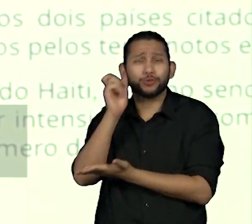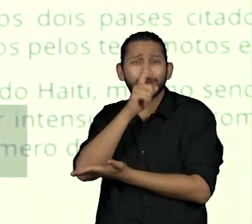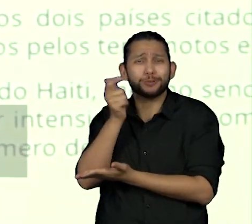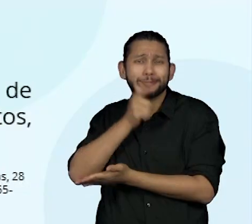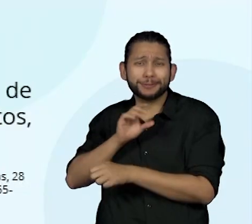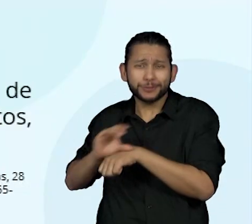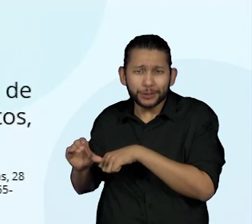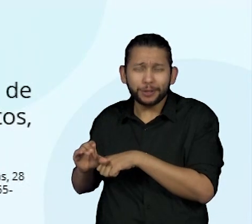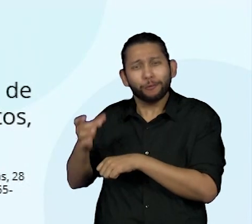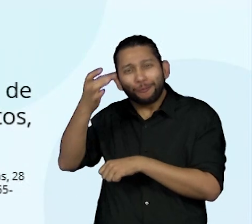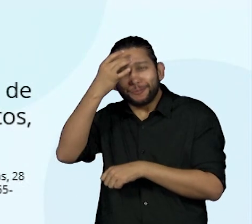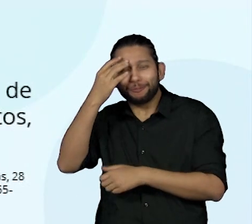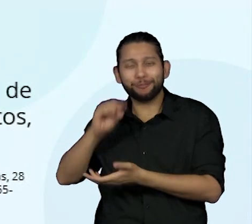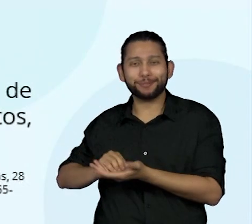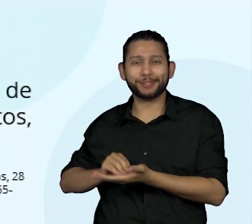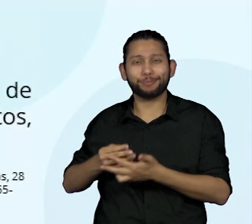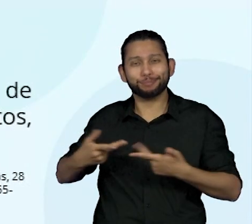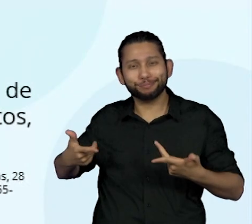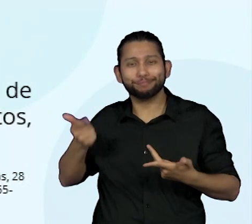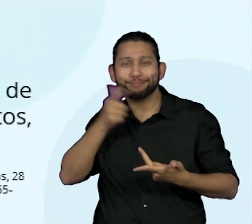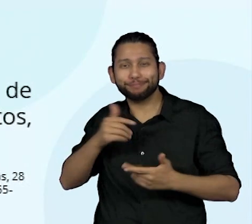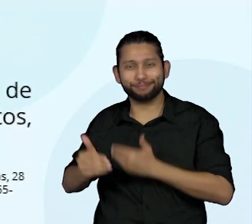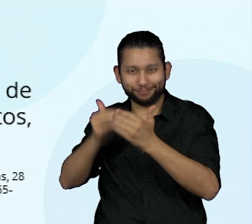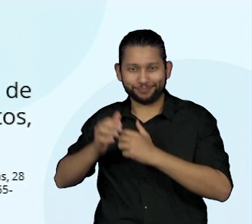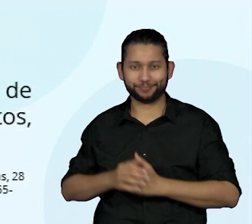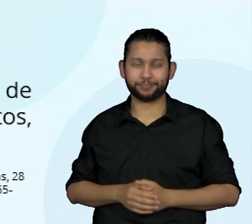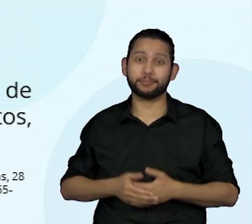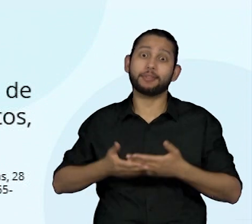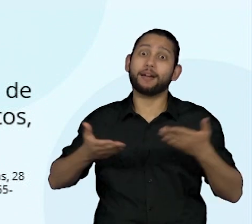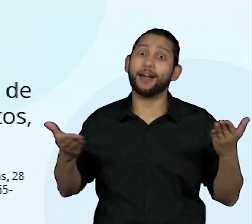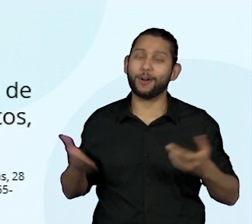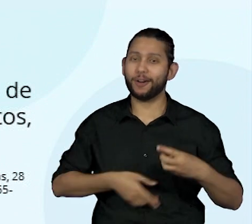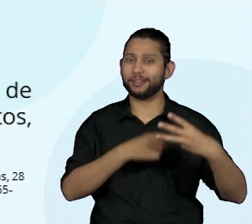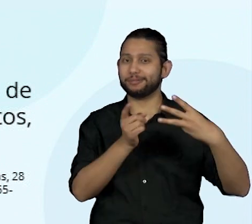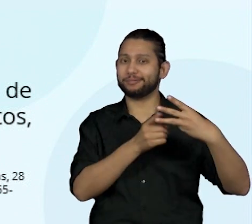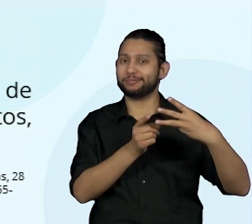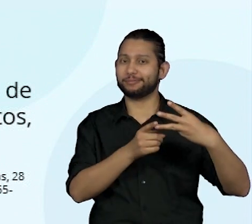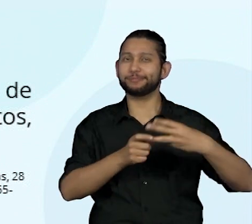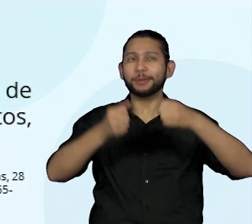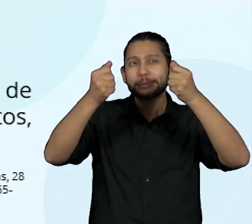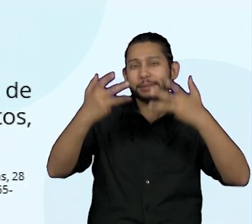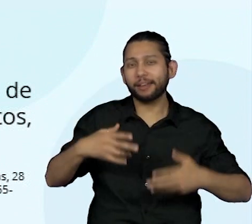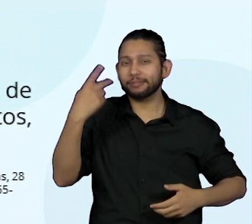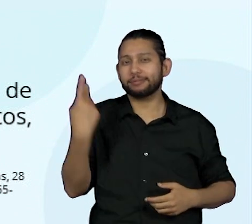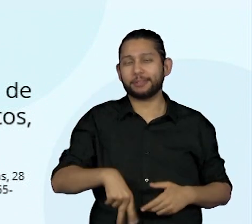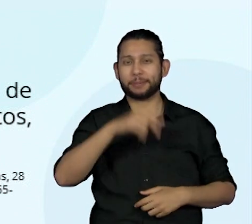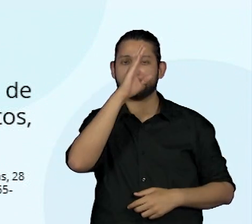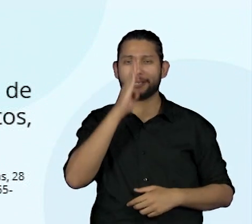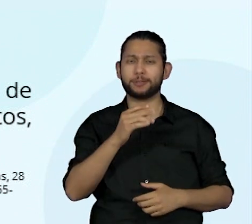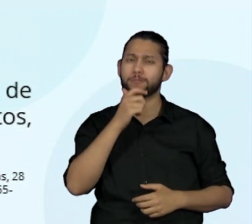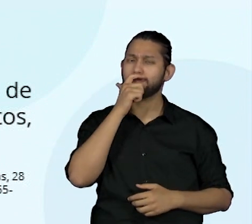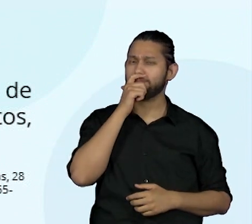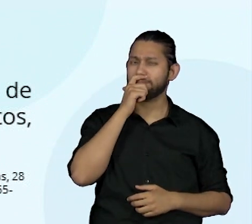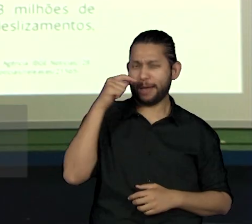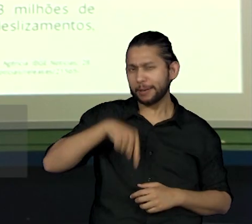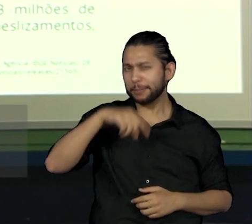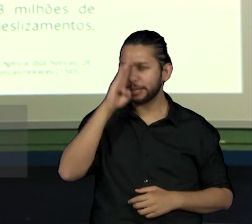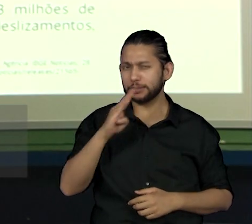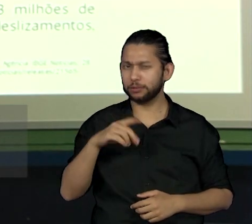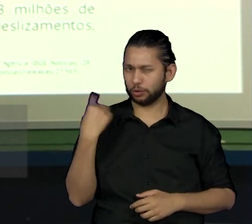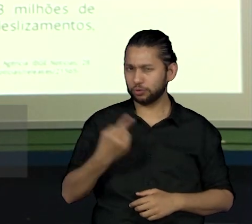próxima etapa? Agora vamos falar do nosso querido Brasil. E aí no Brasil, gente, será que nós temos